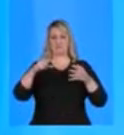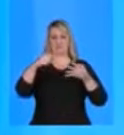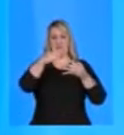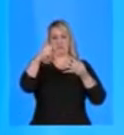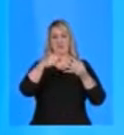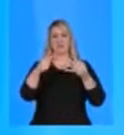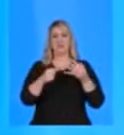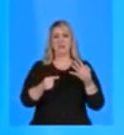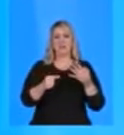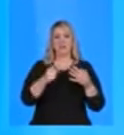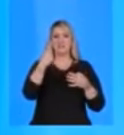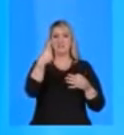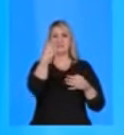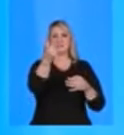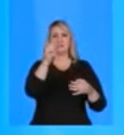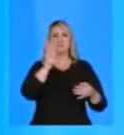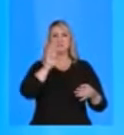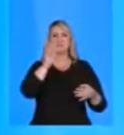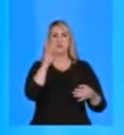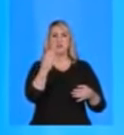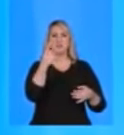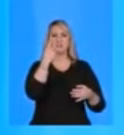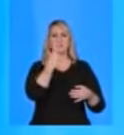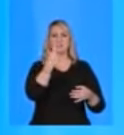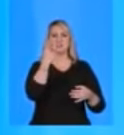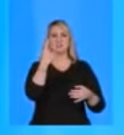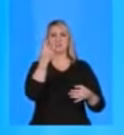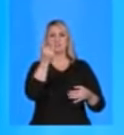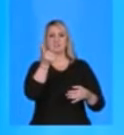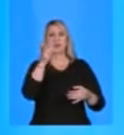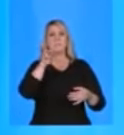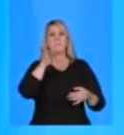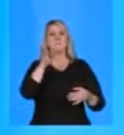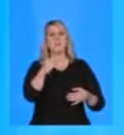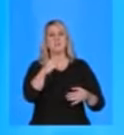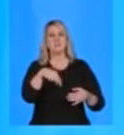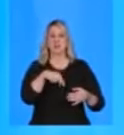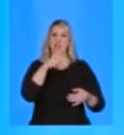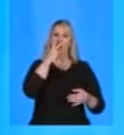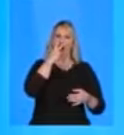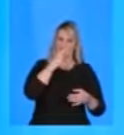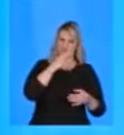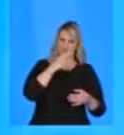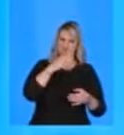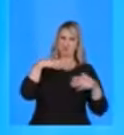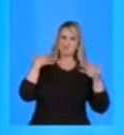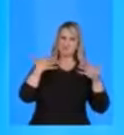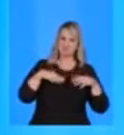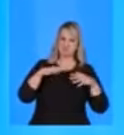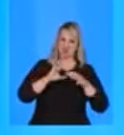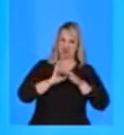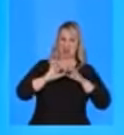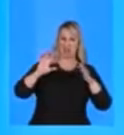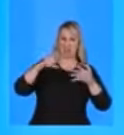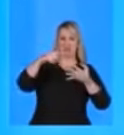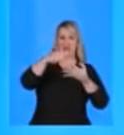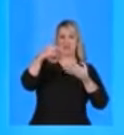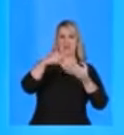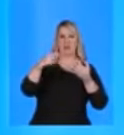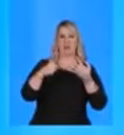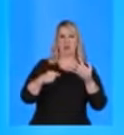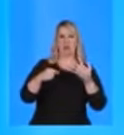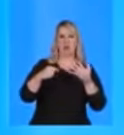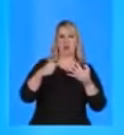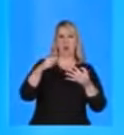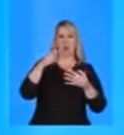16 bilhões 116 milhões Você não acha que foi muita dispensa de licitação nesses